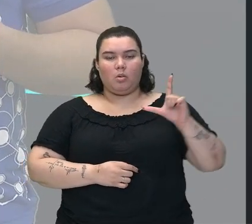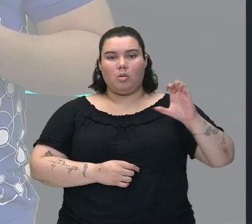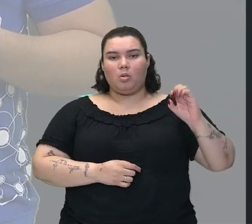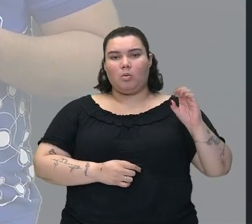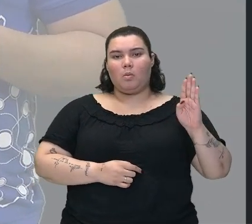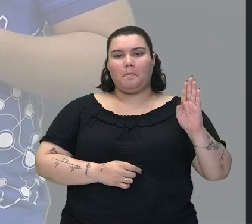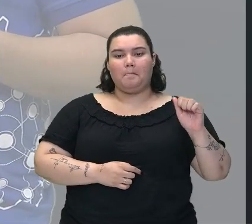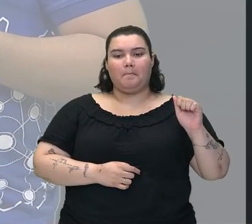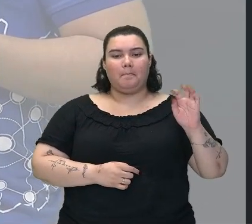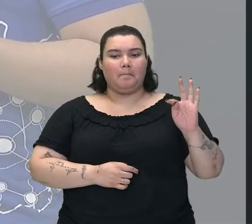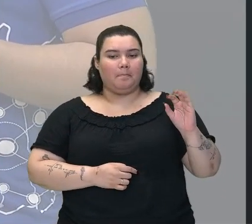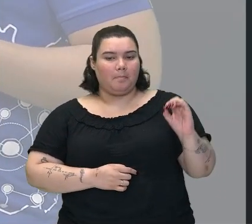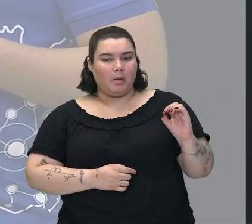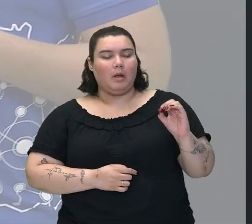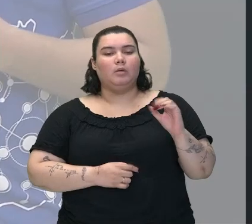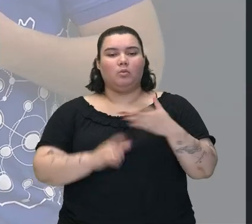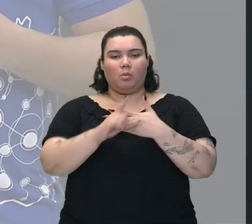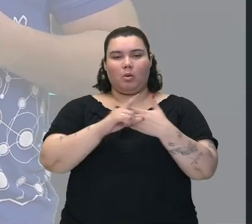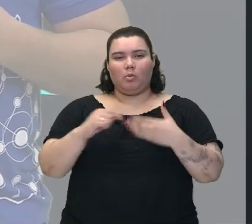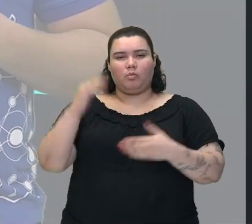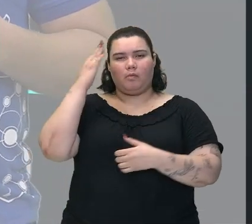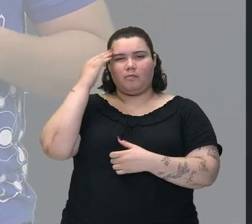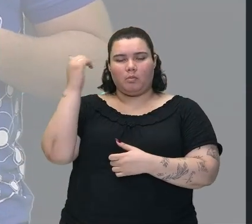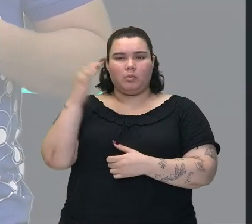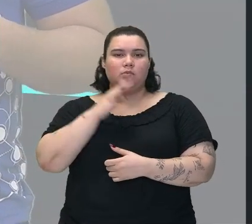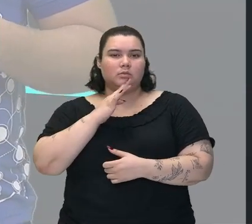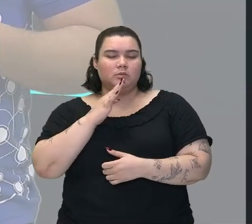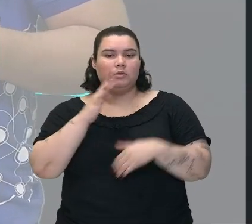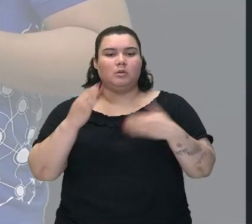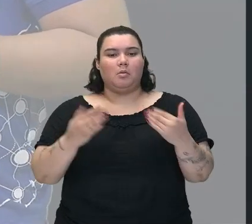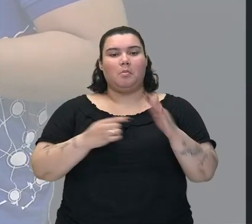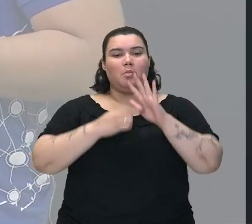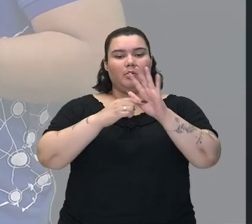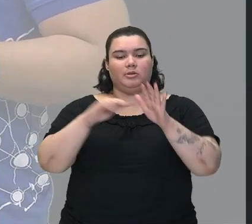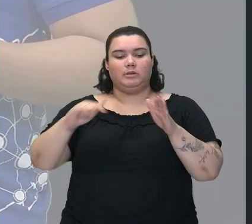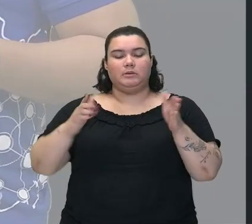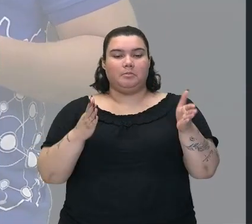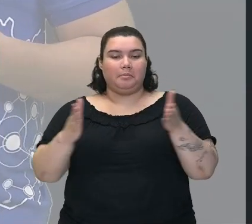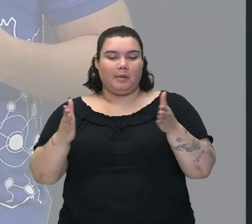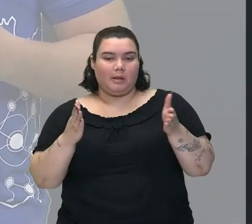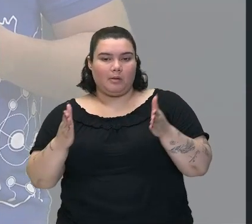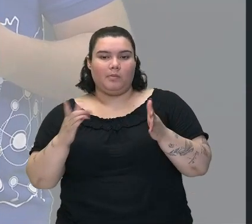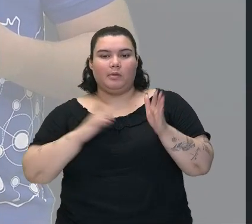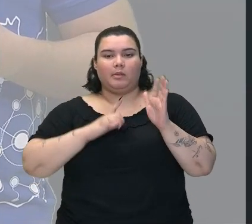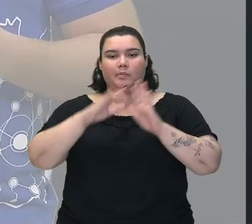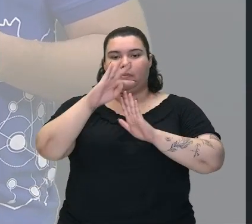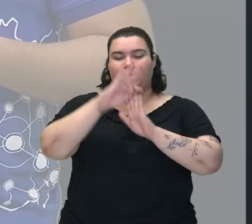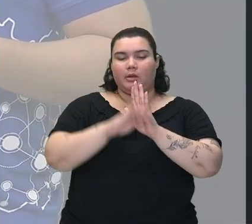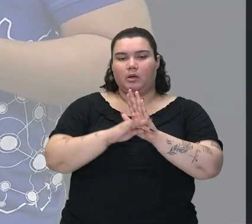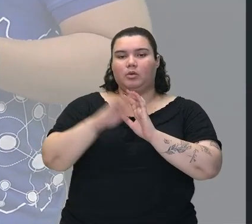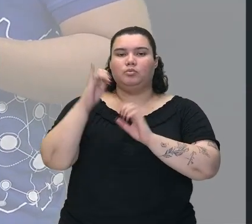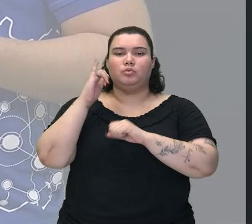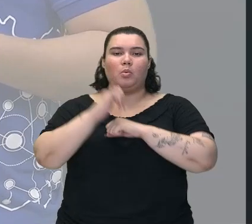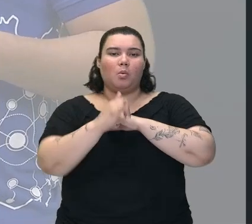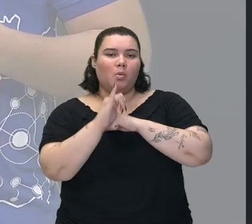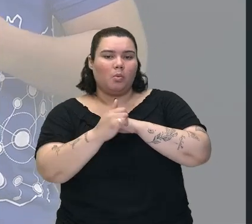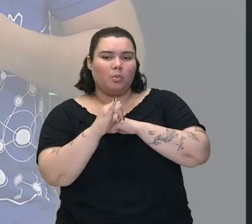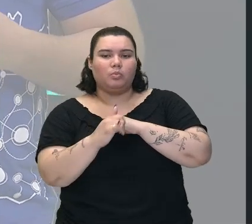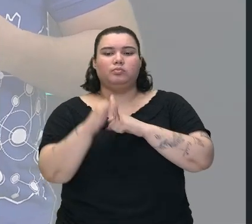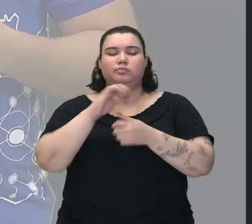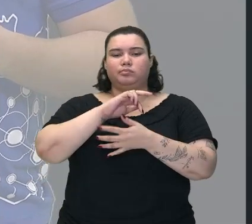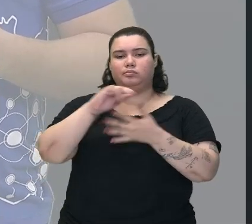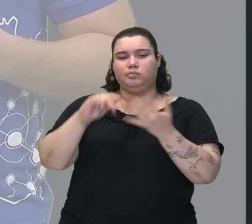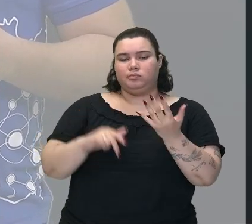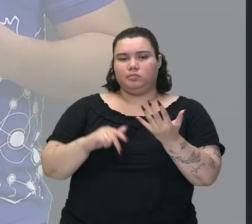se destaca neste período aqui pela sua produção de textos, contos, crônicas, como os livros,